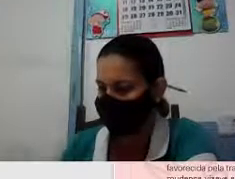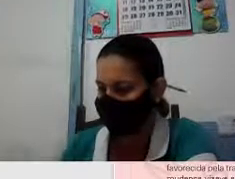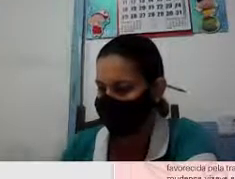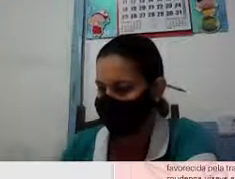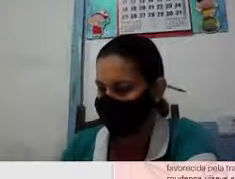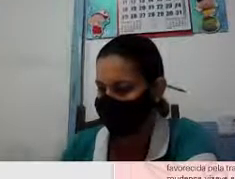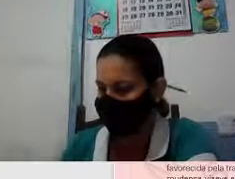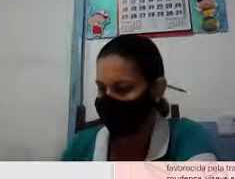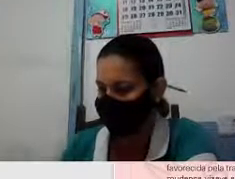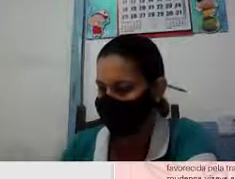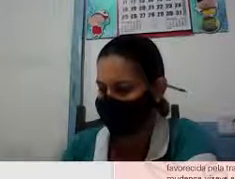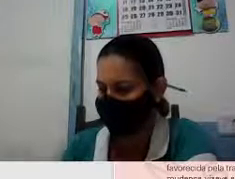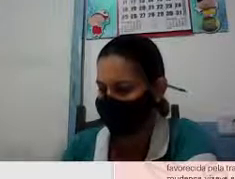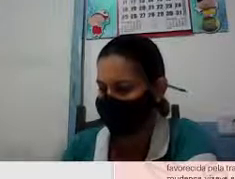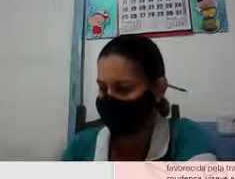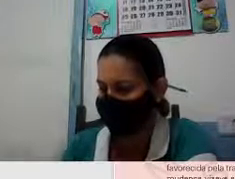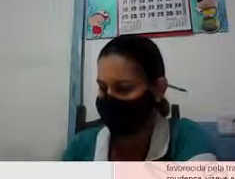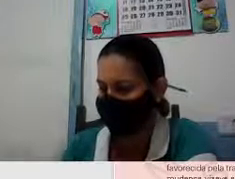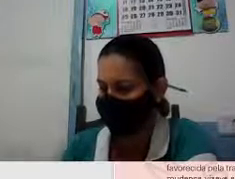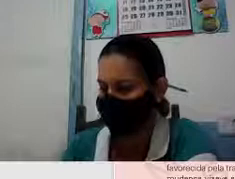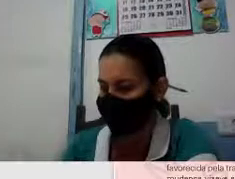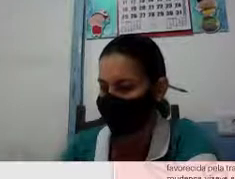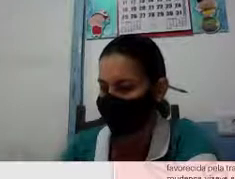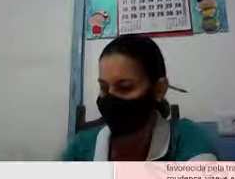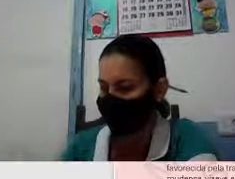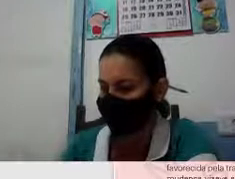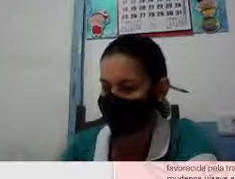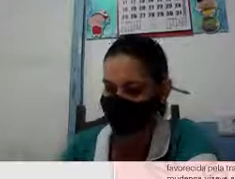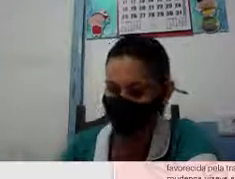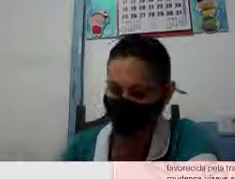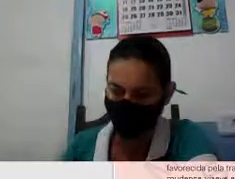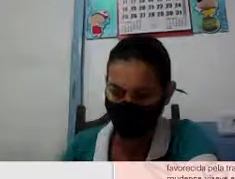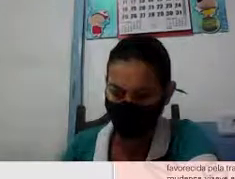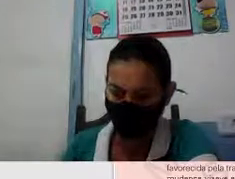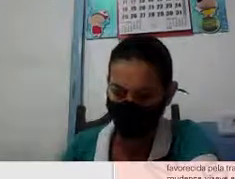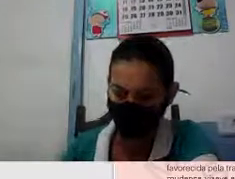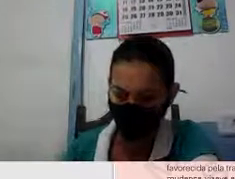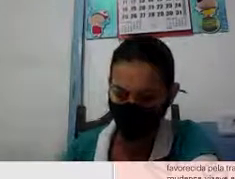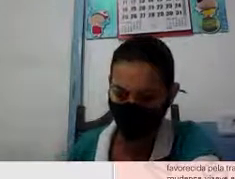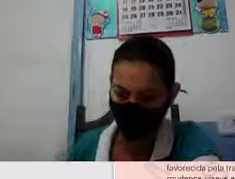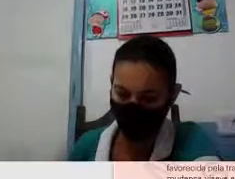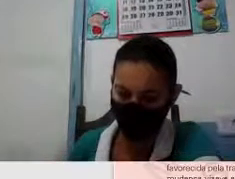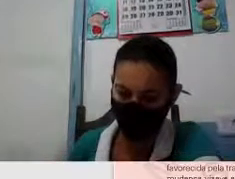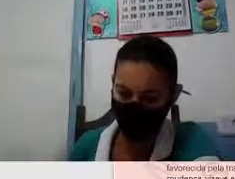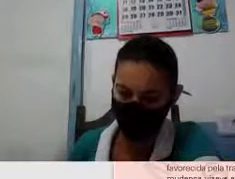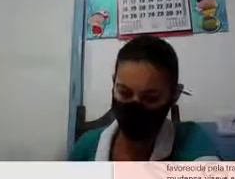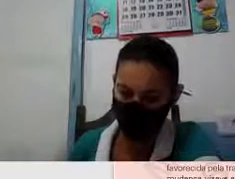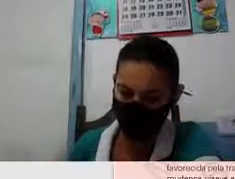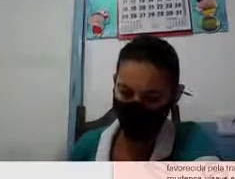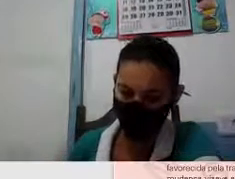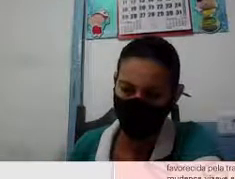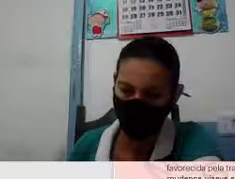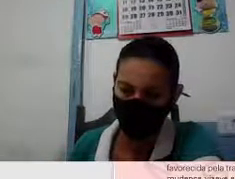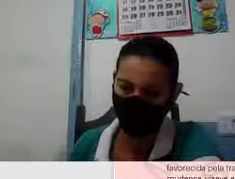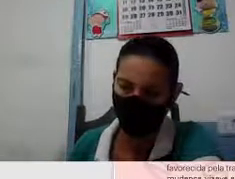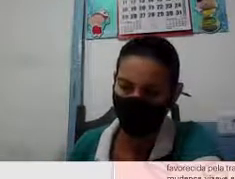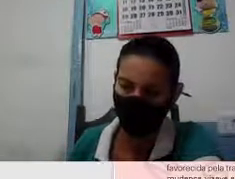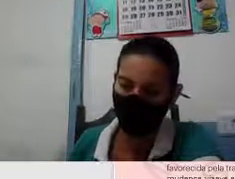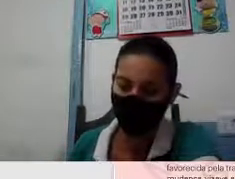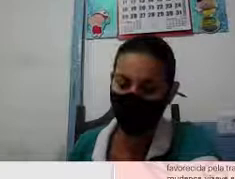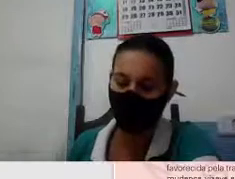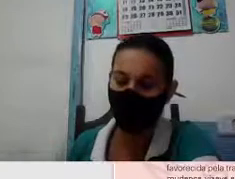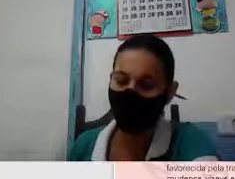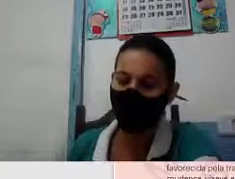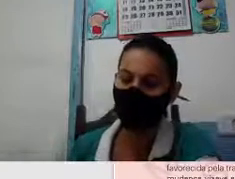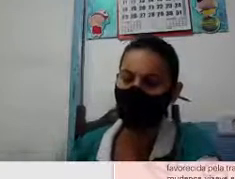grandes preocupações técnicas, o arcadismo chegou a permitir o uso de versos brancos, isto é, sem rimas.